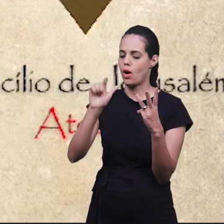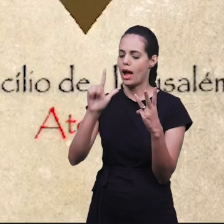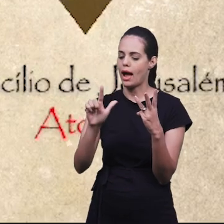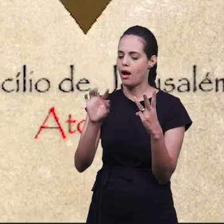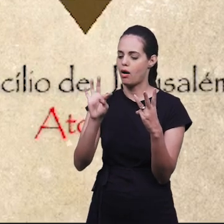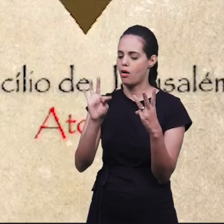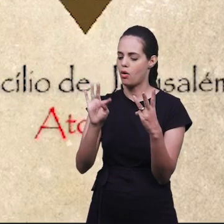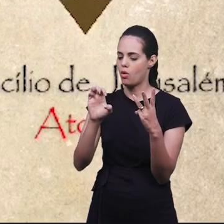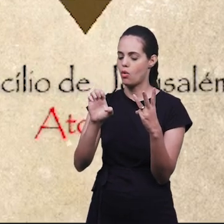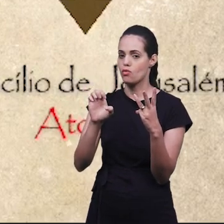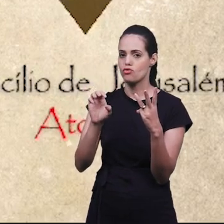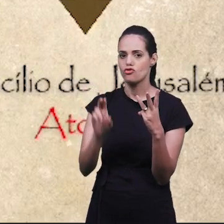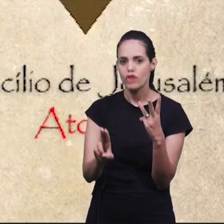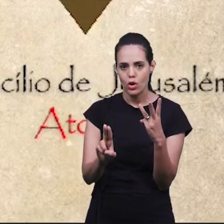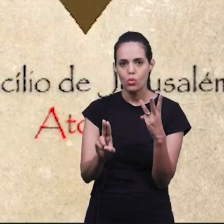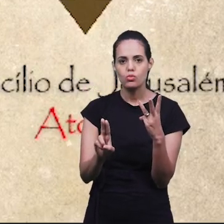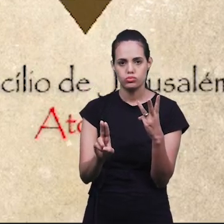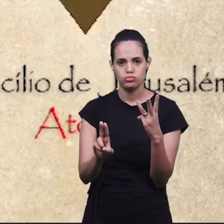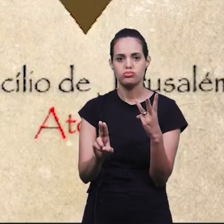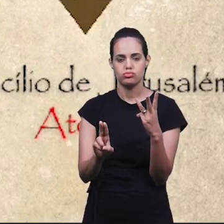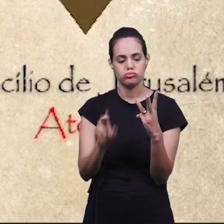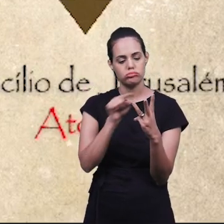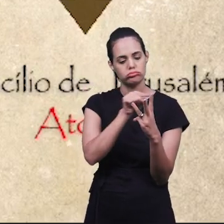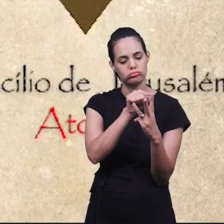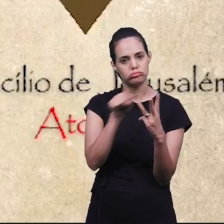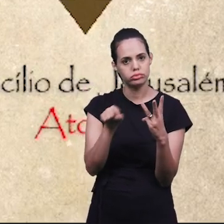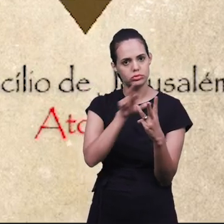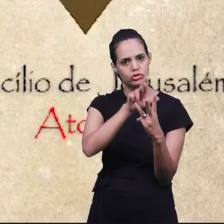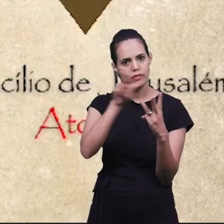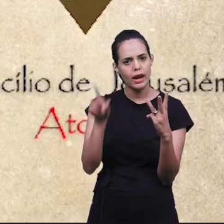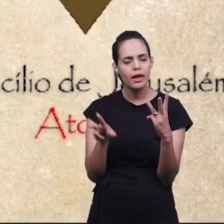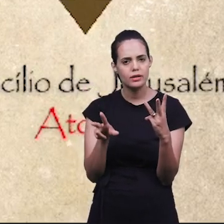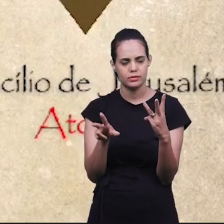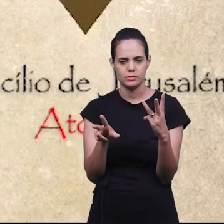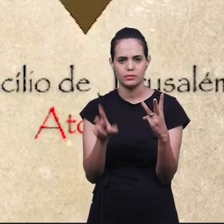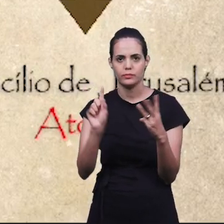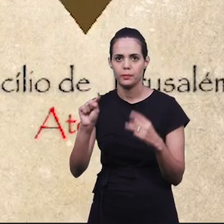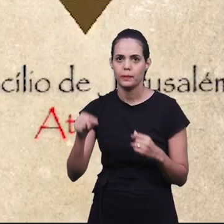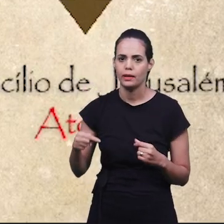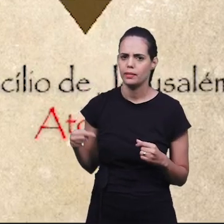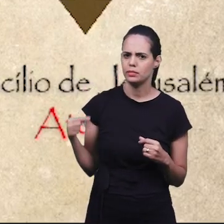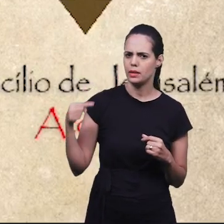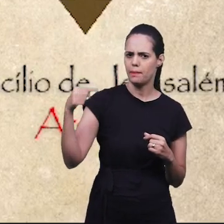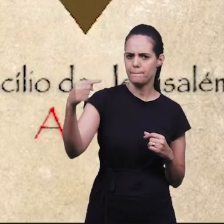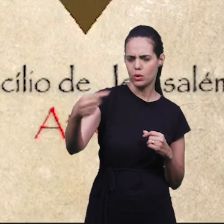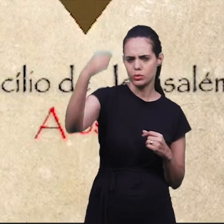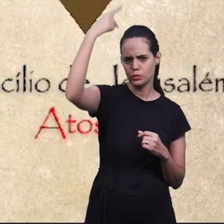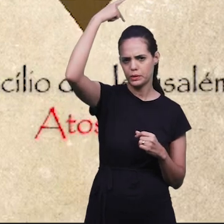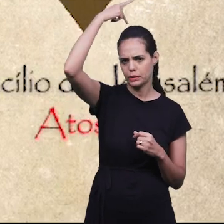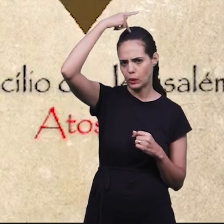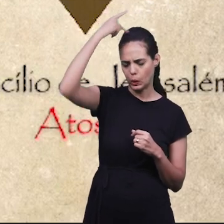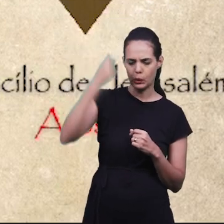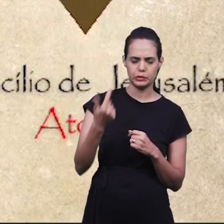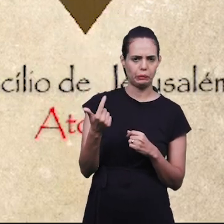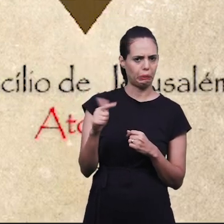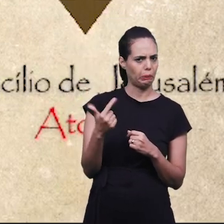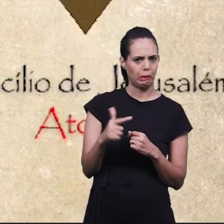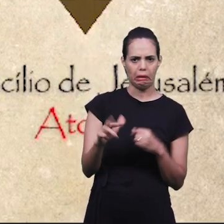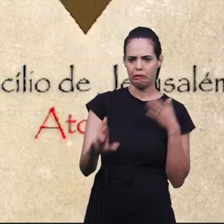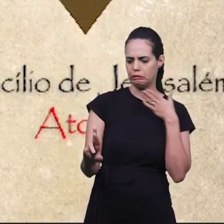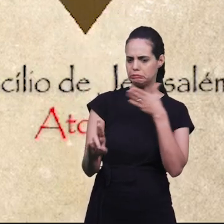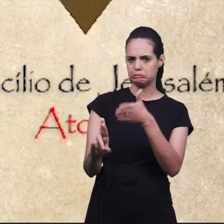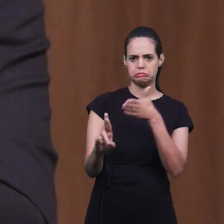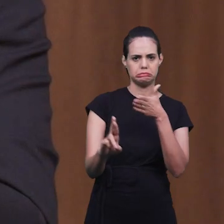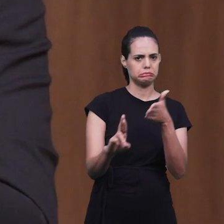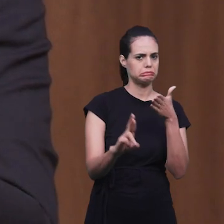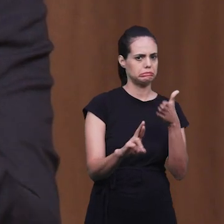Alfeu. E, portanto, não existem, após o Pentecostes, outras referências.